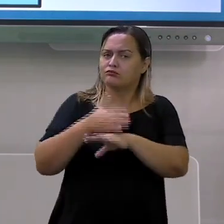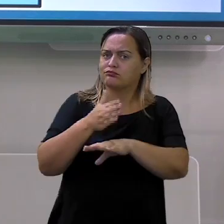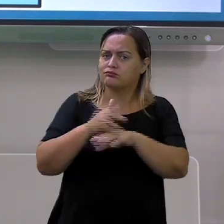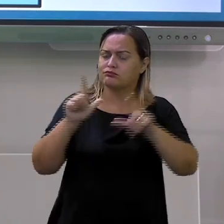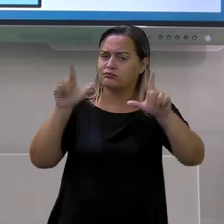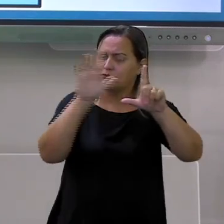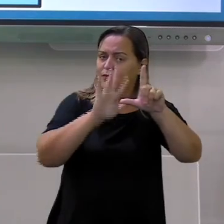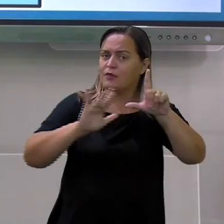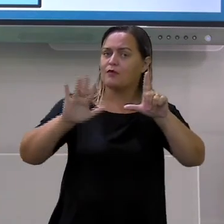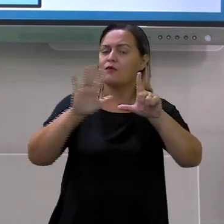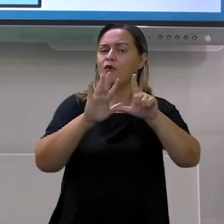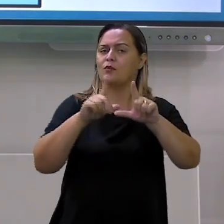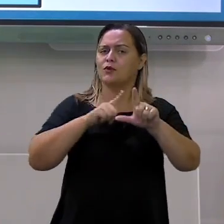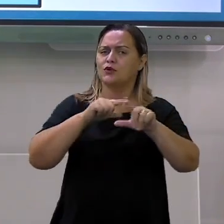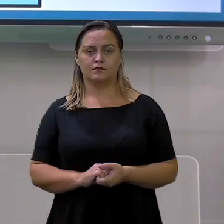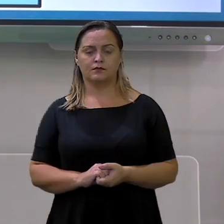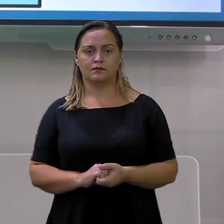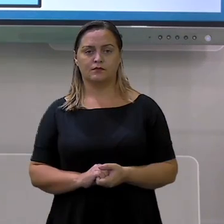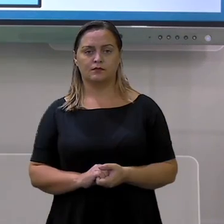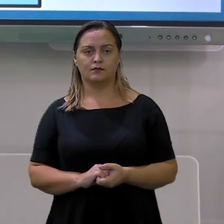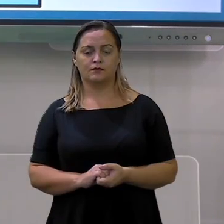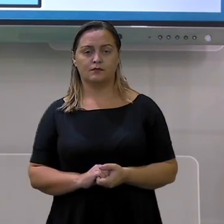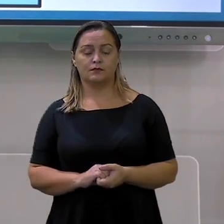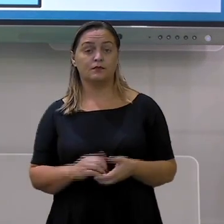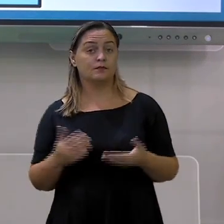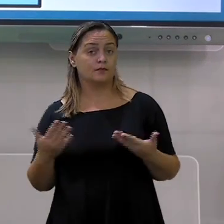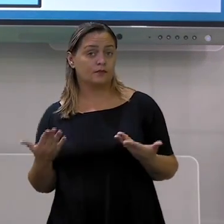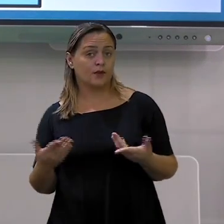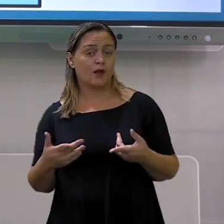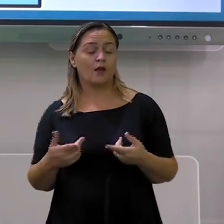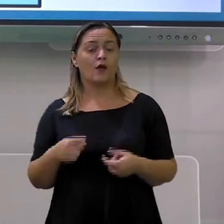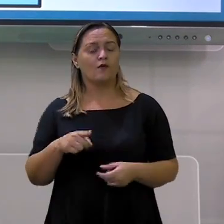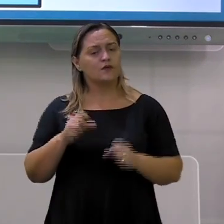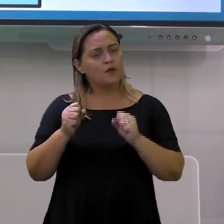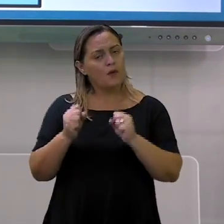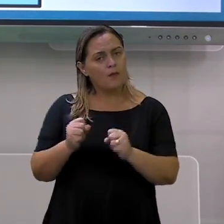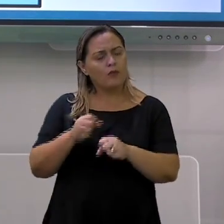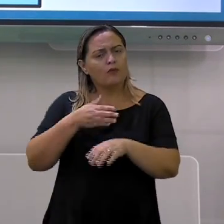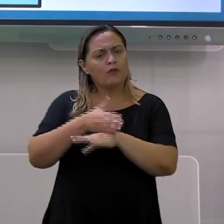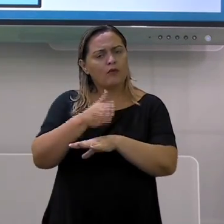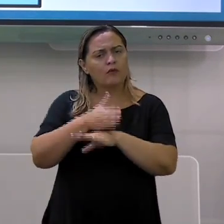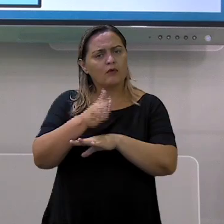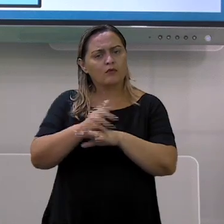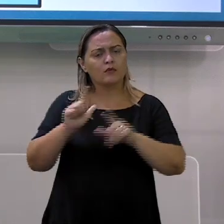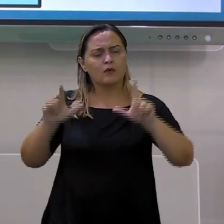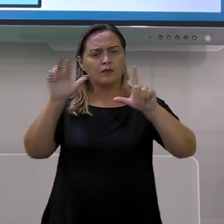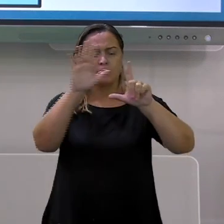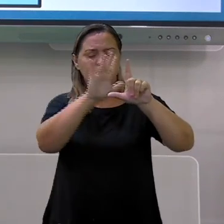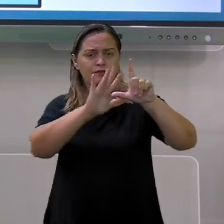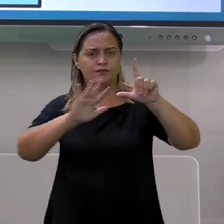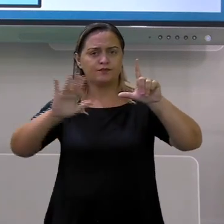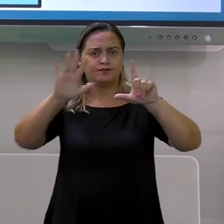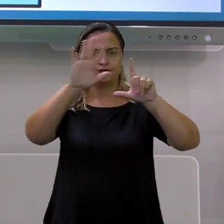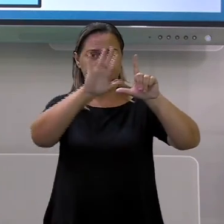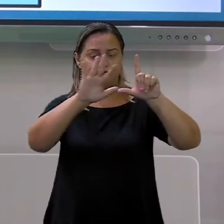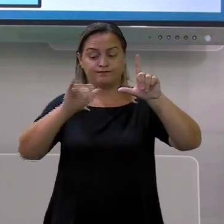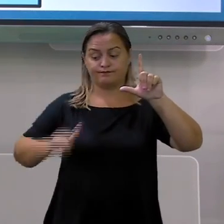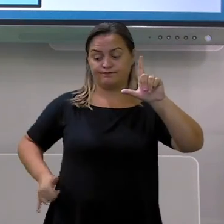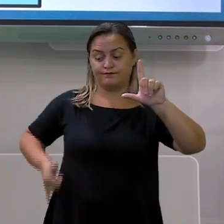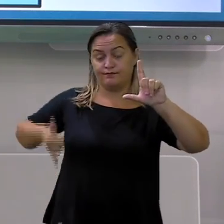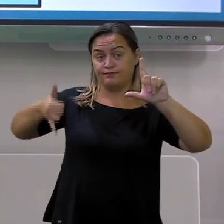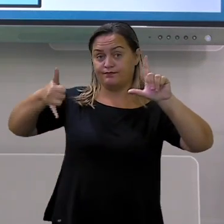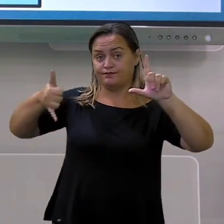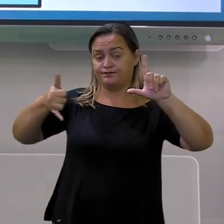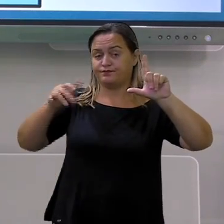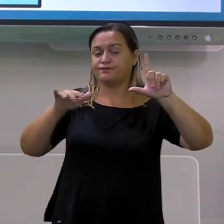você pesquisar e aprender. E para isso é só acessar a nossa plataforma SMED-GV, apontando a câmera do seu